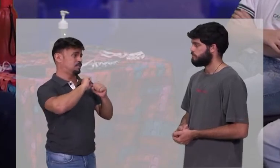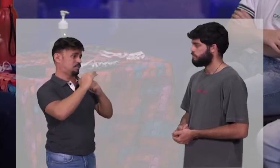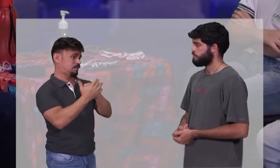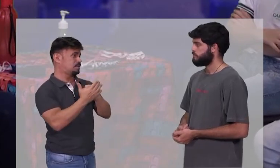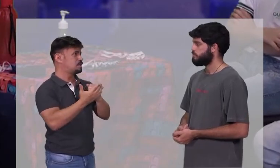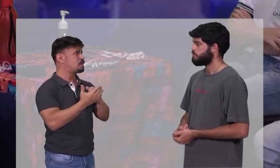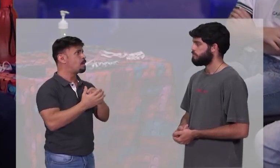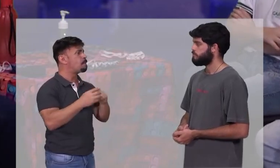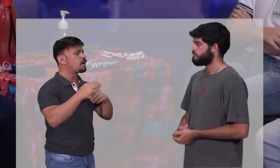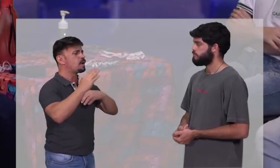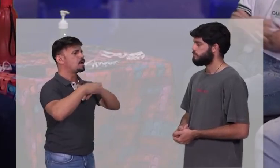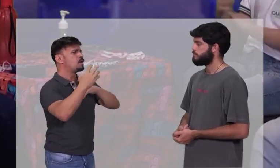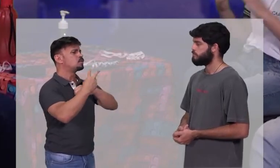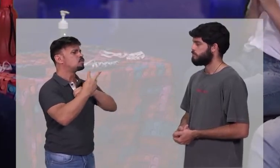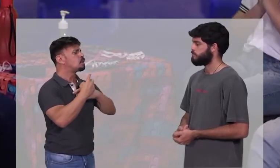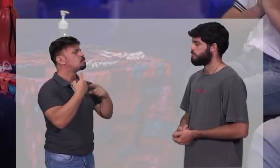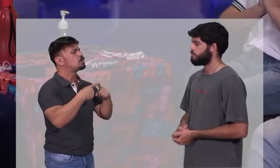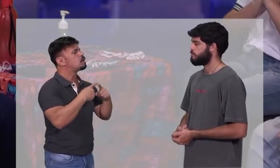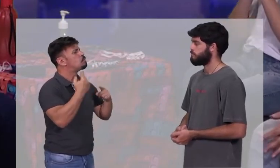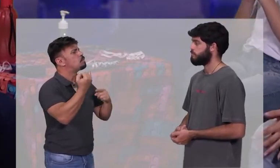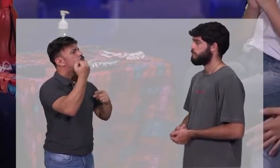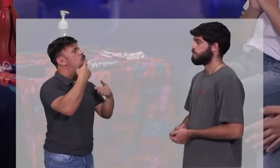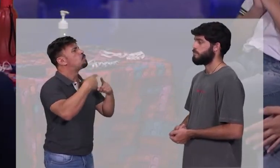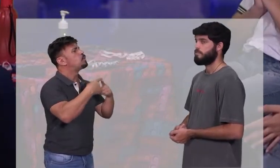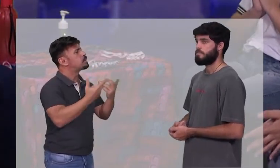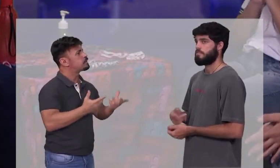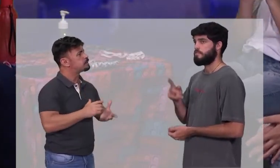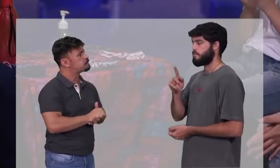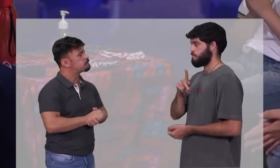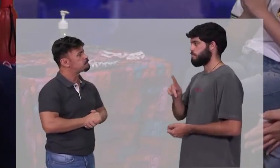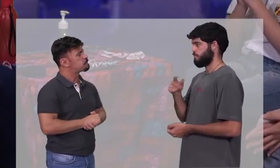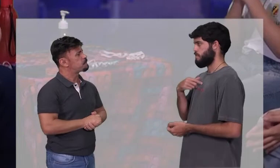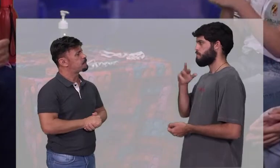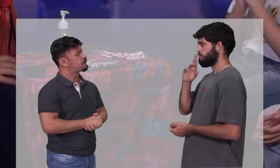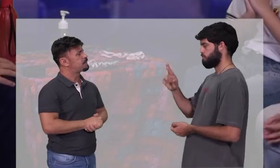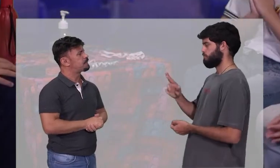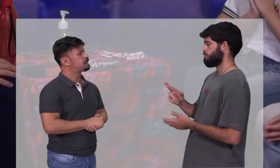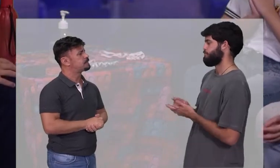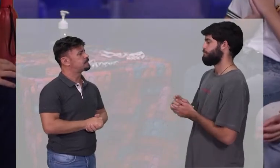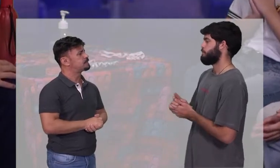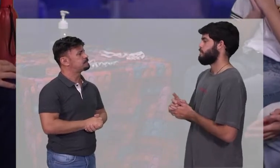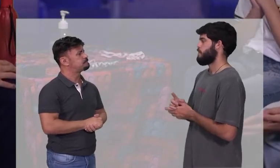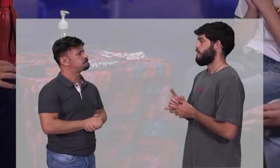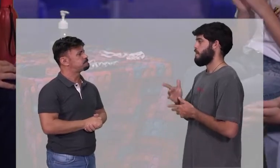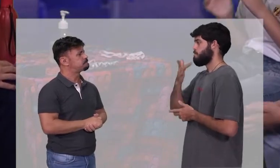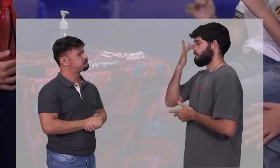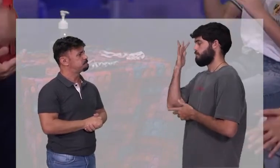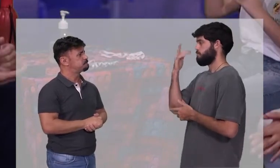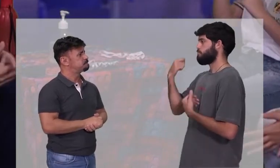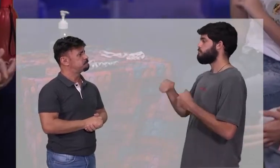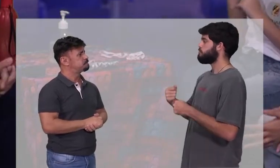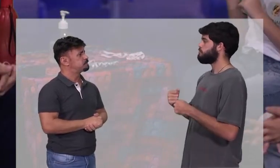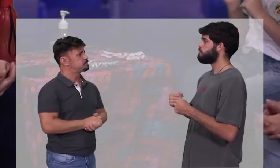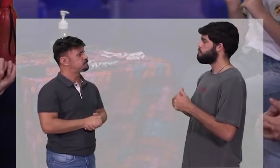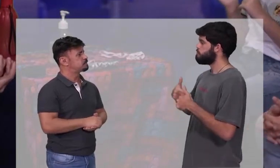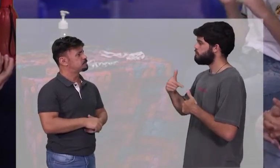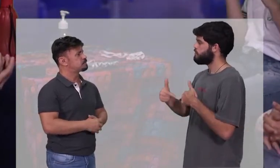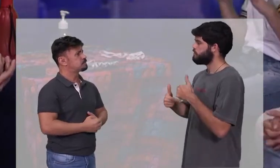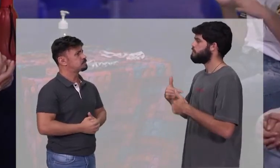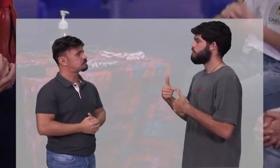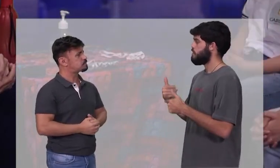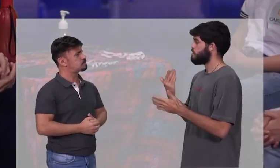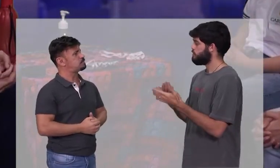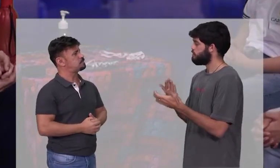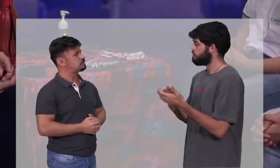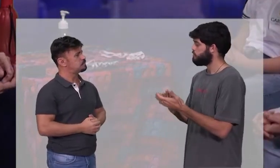por que é tão importante esse autocuidado e essa responsabilidade? Professor, vou te responder. É assim, a pessoa tem que estar disposta para estudar. Se a